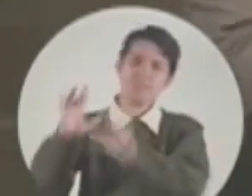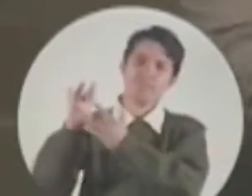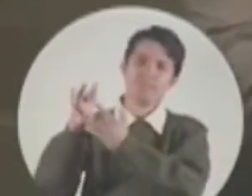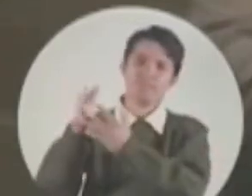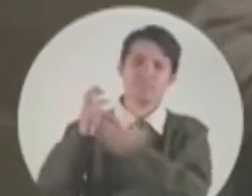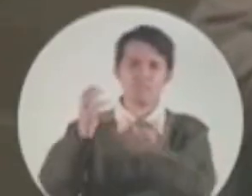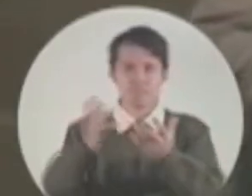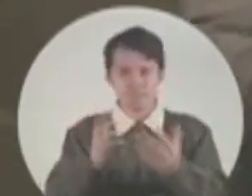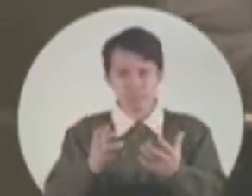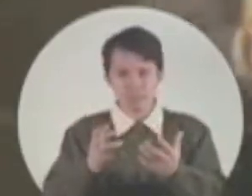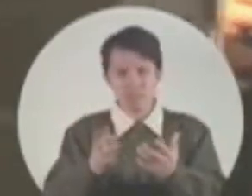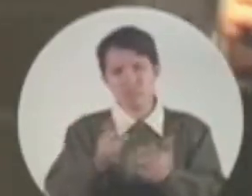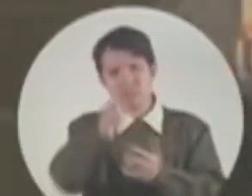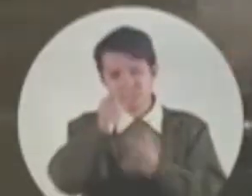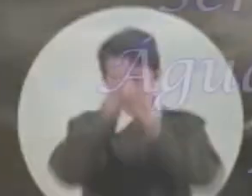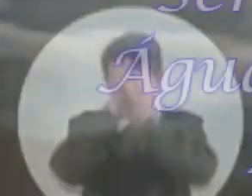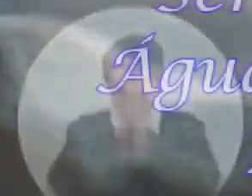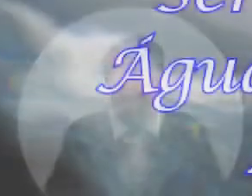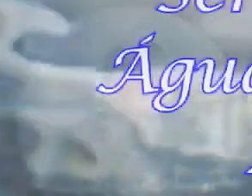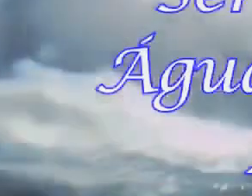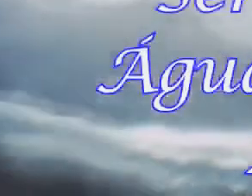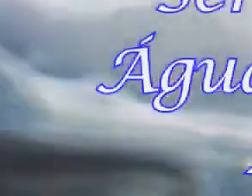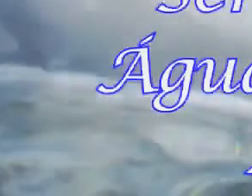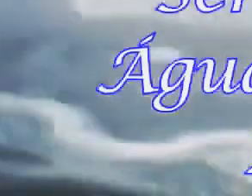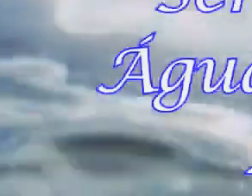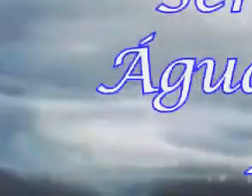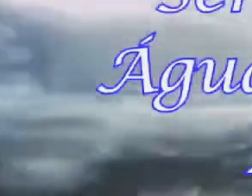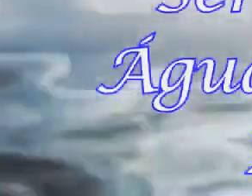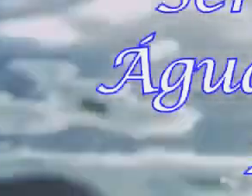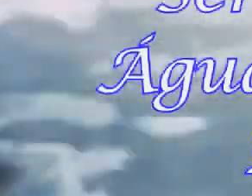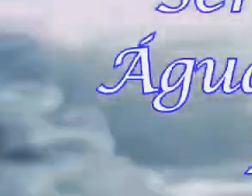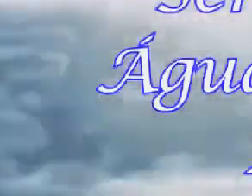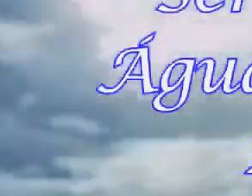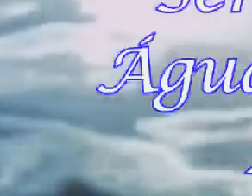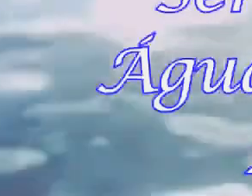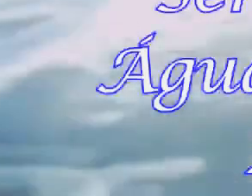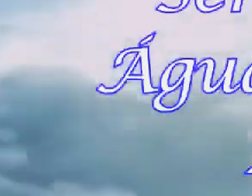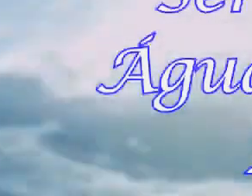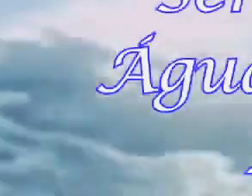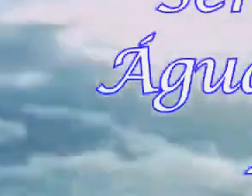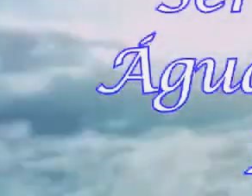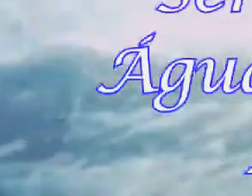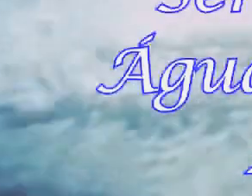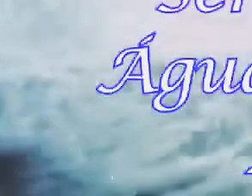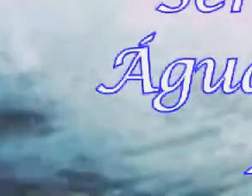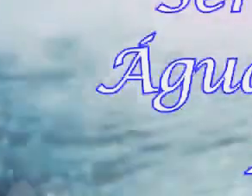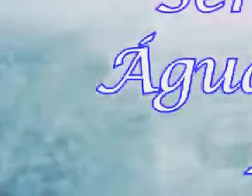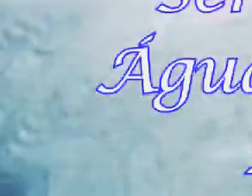Entende? Ele quer adorador de coração, de corpo e alma.